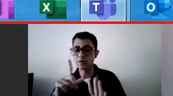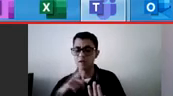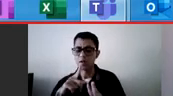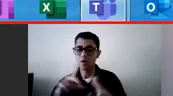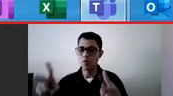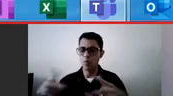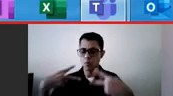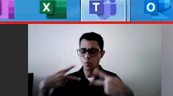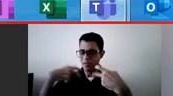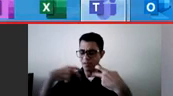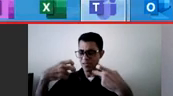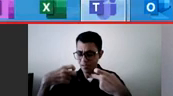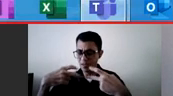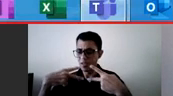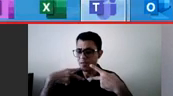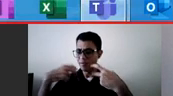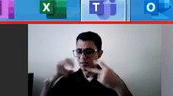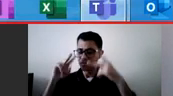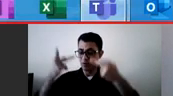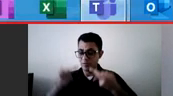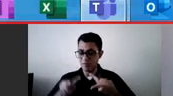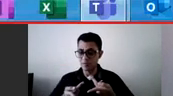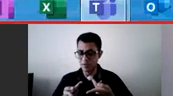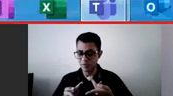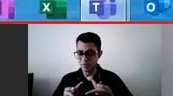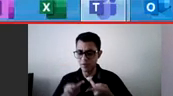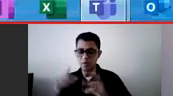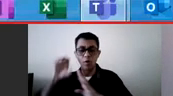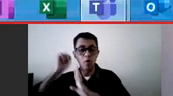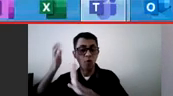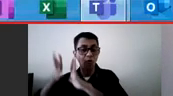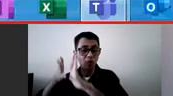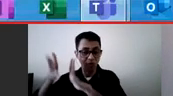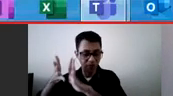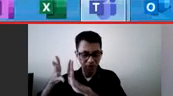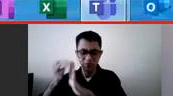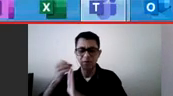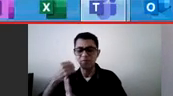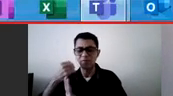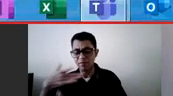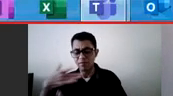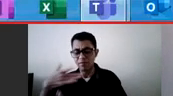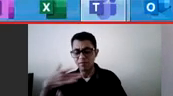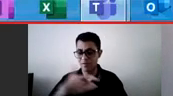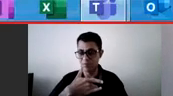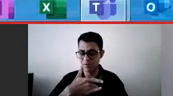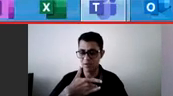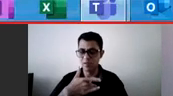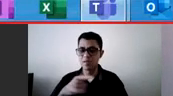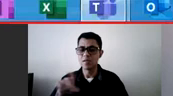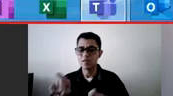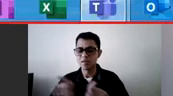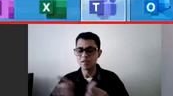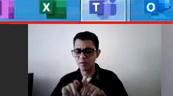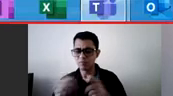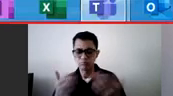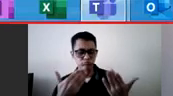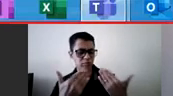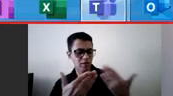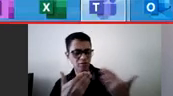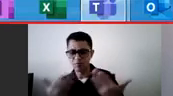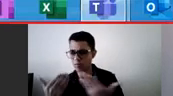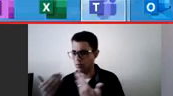olhar mais nos olhos das pessoas, ouvir mais as pessoas. Isso faz um bem danado. entusiasmo, né? Até